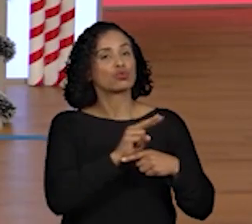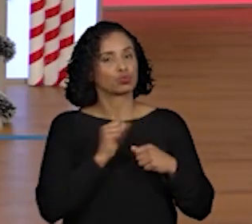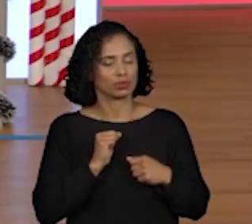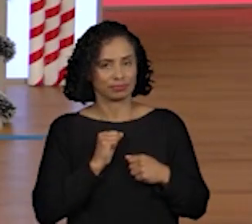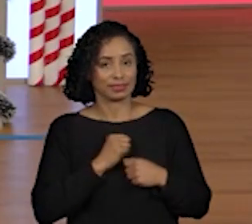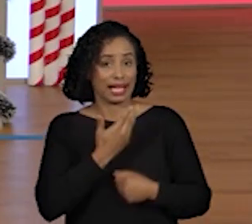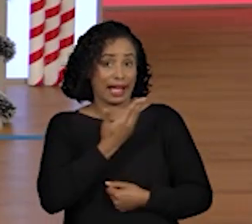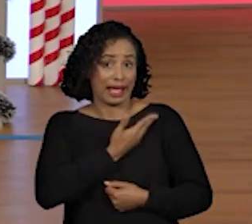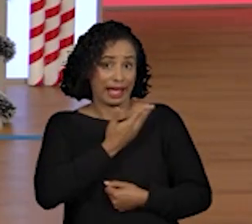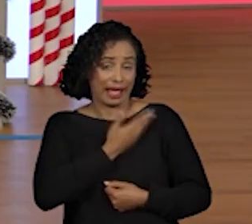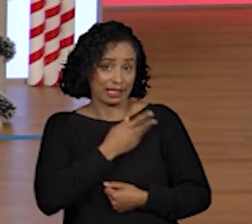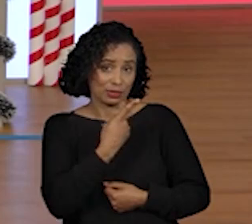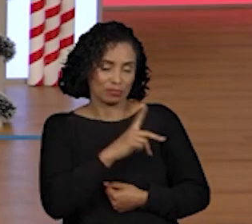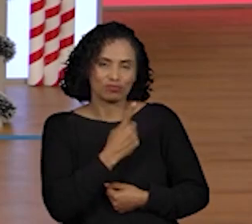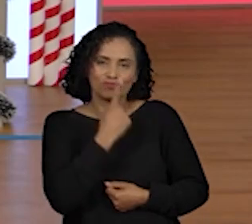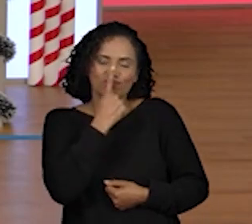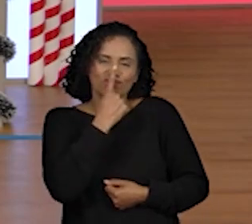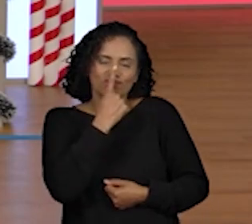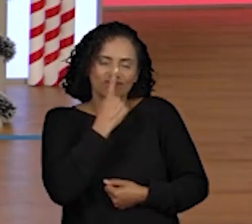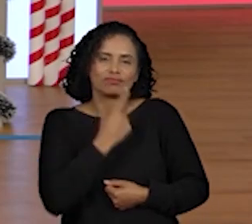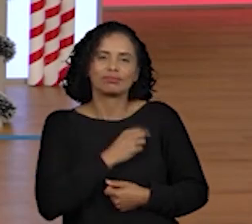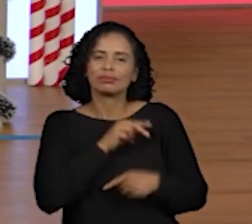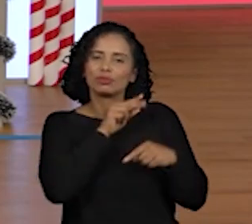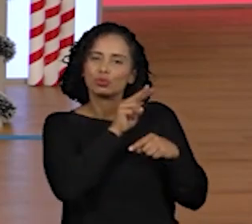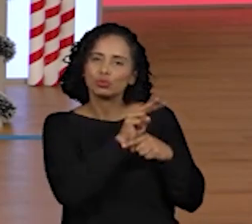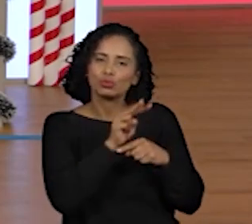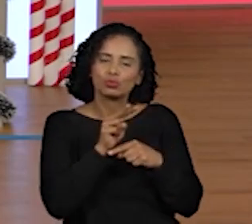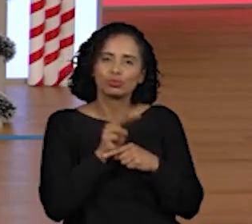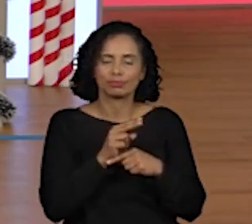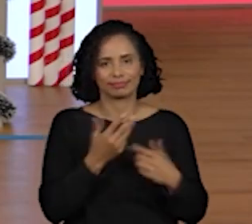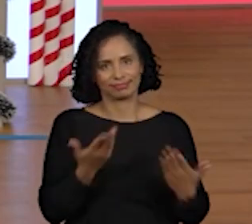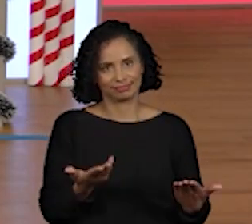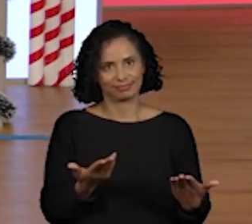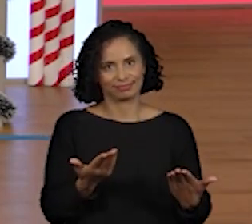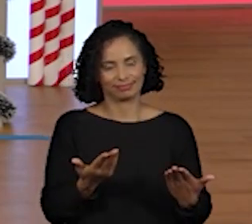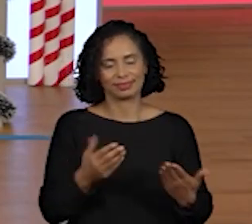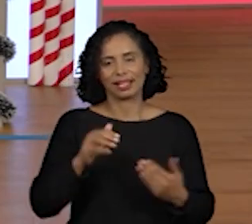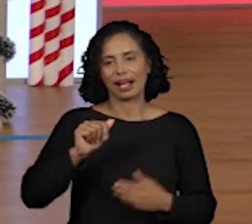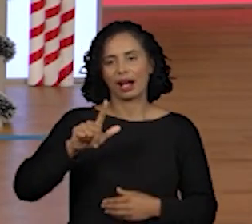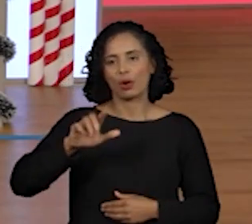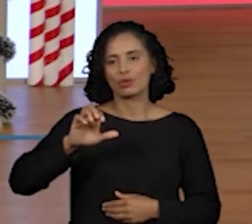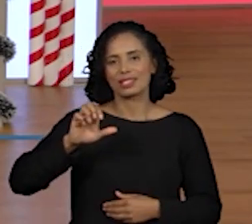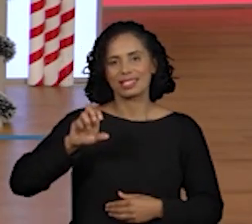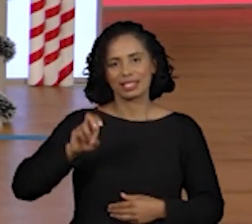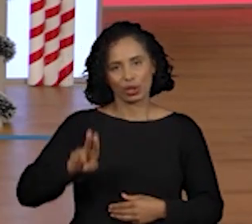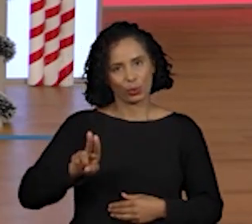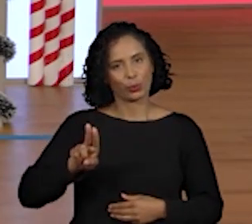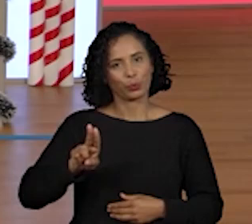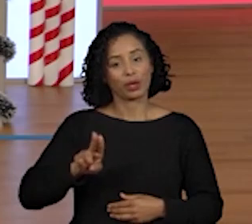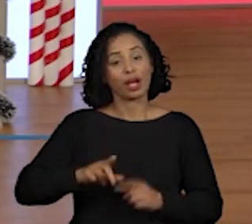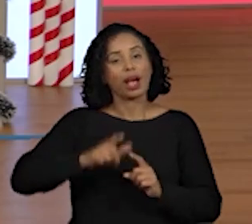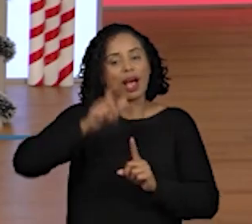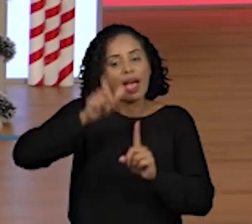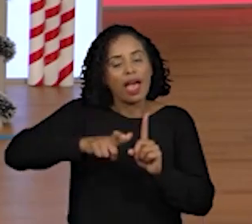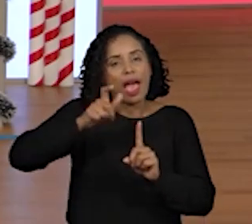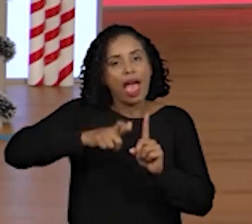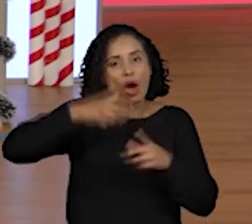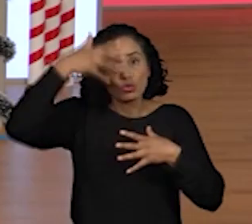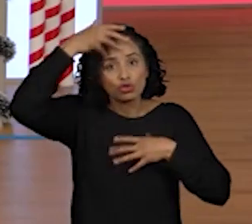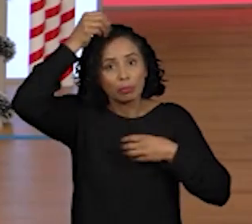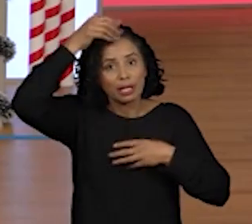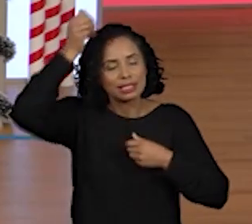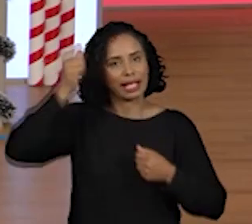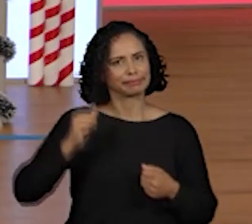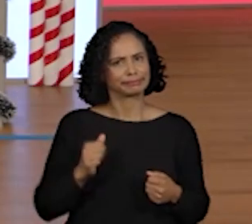grande amigo, um chimpanzé ao seu se chamava o chimpanzé. O